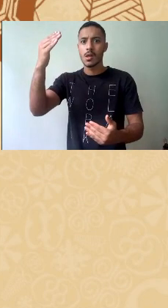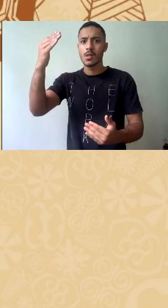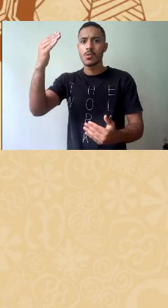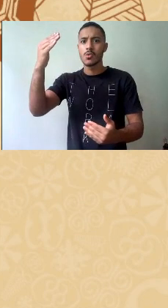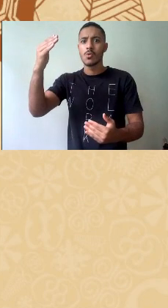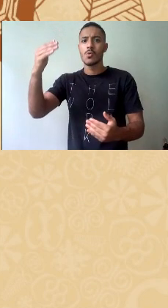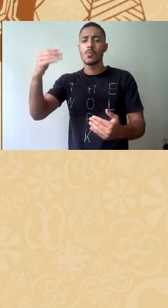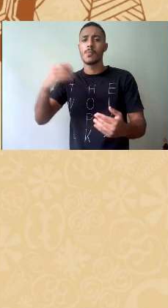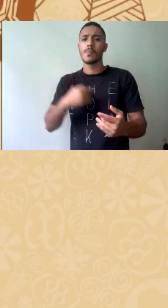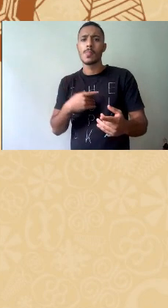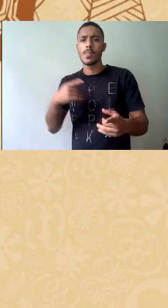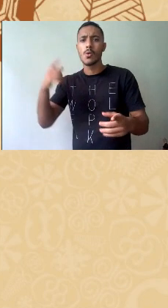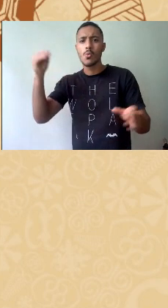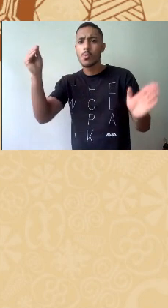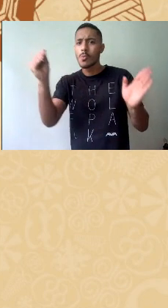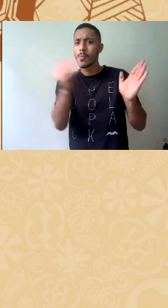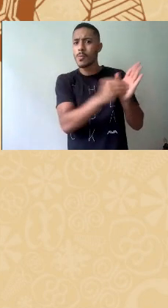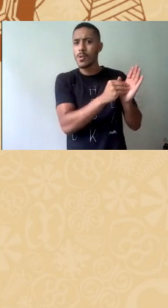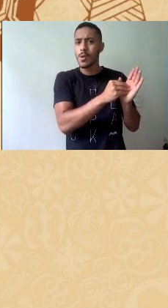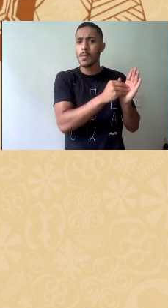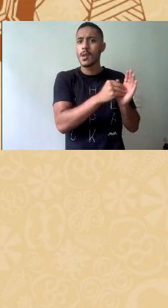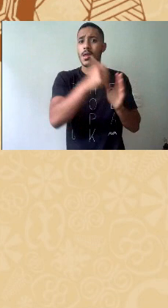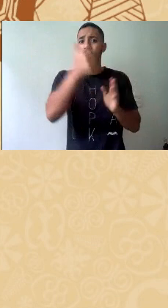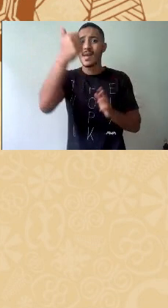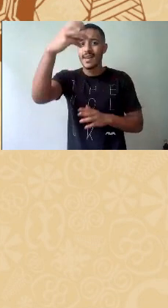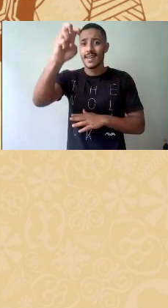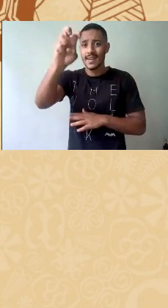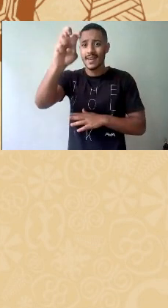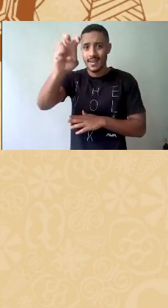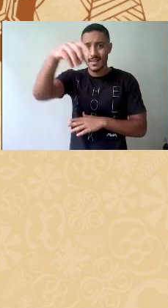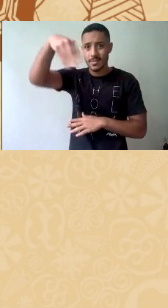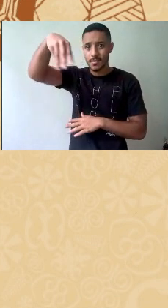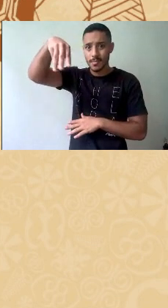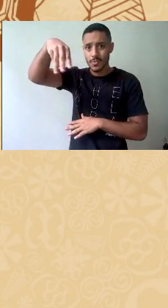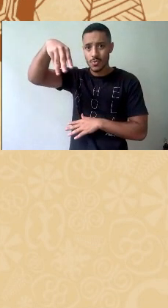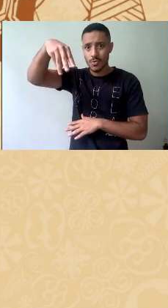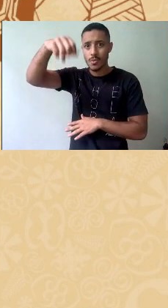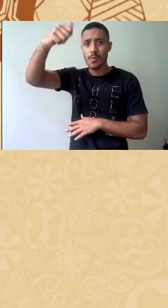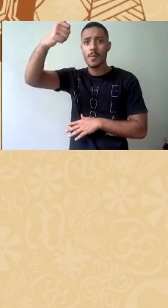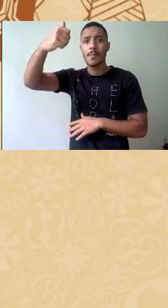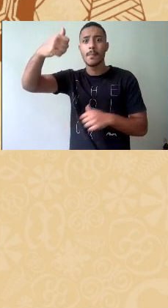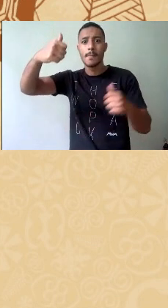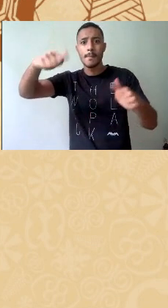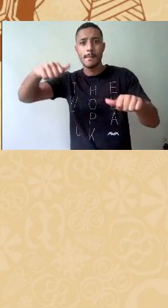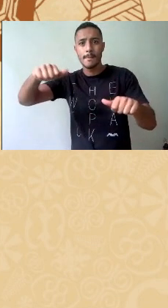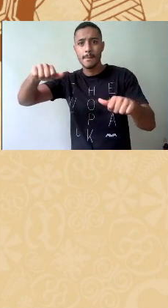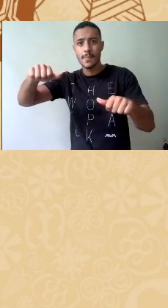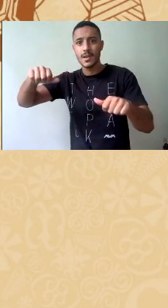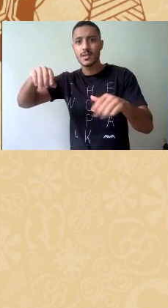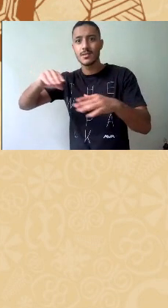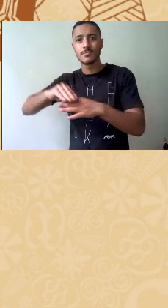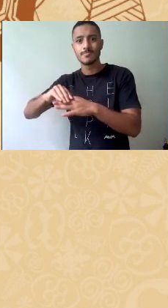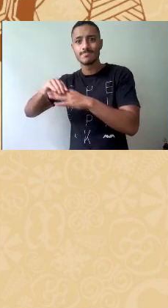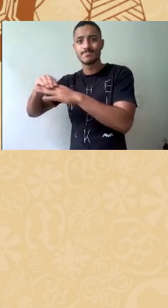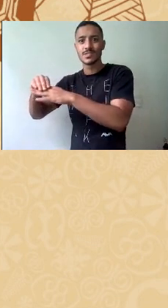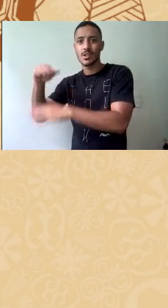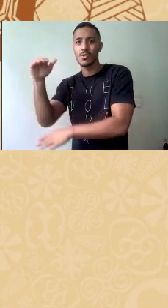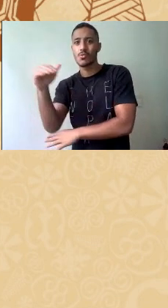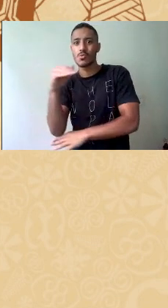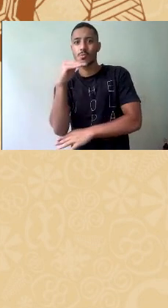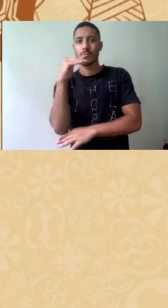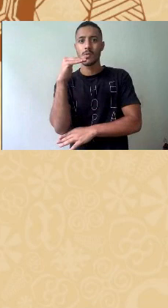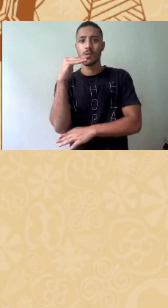Marília. 15 minutos no máximo, porque ela precisa sair do prédio do Conselho Federal, queria ouvir as pessoas